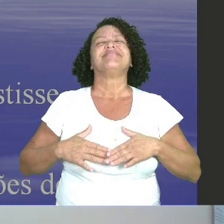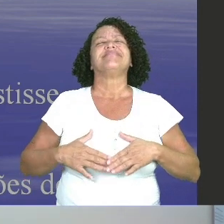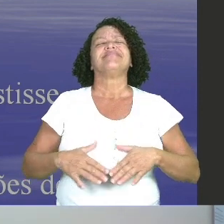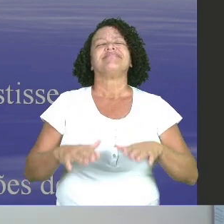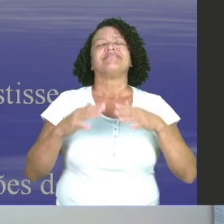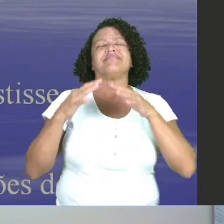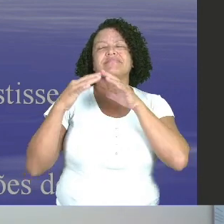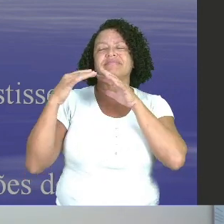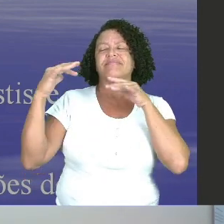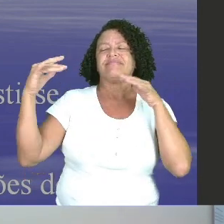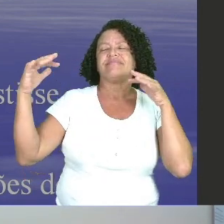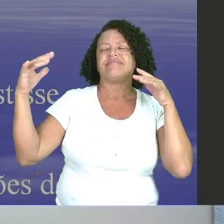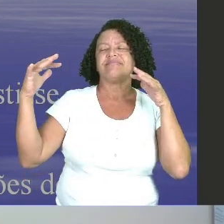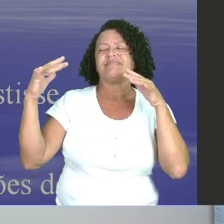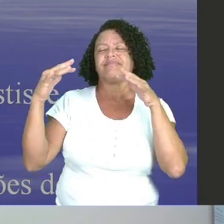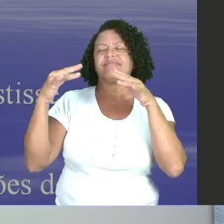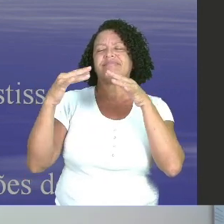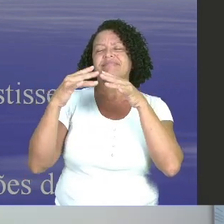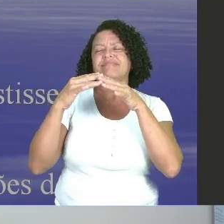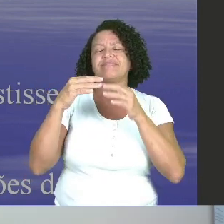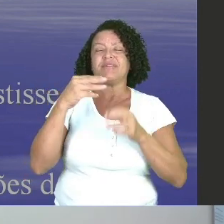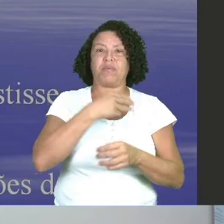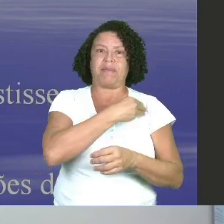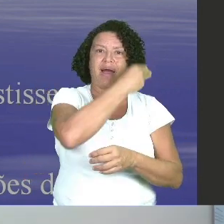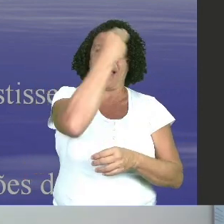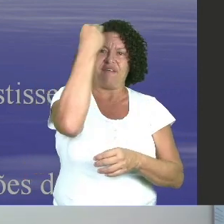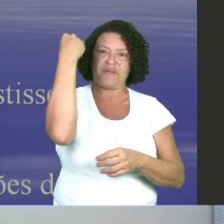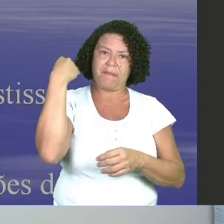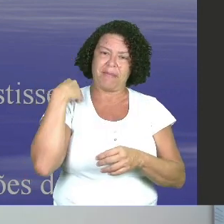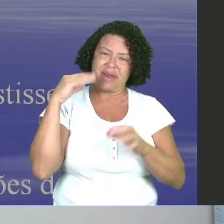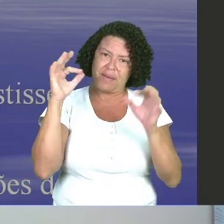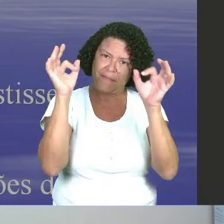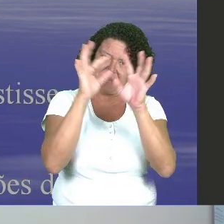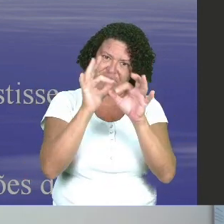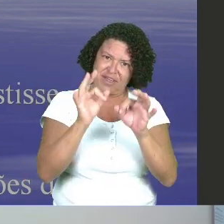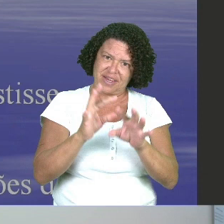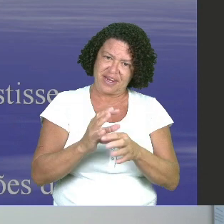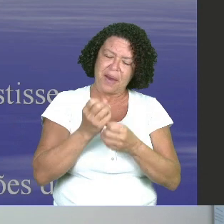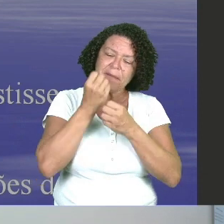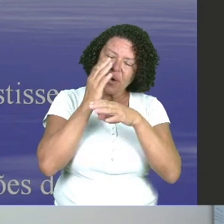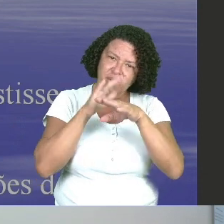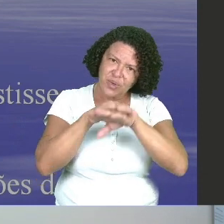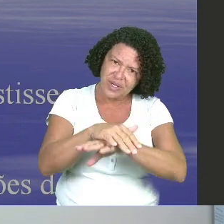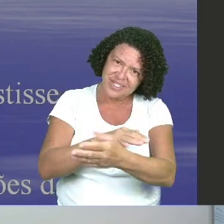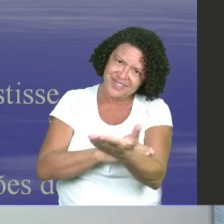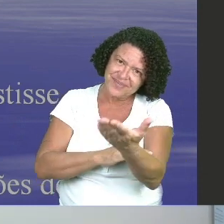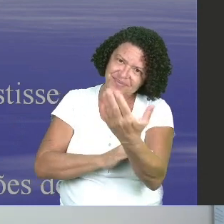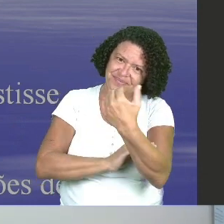sintonizado, com uma Ave Maria de finalização. Boa noite a todos.